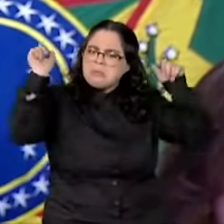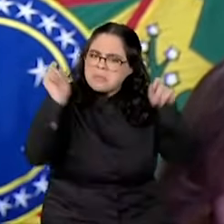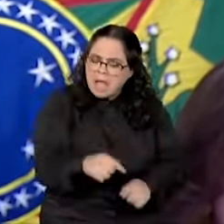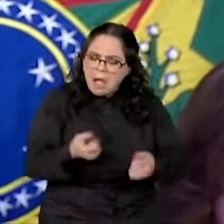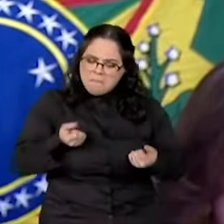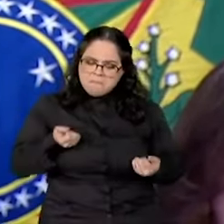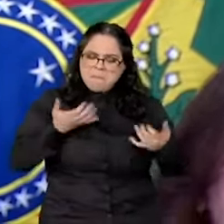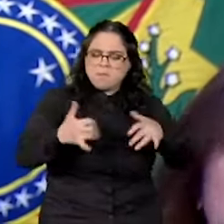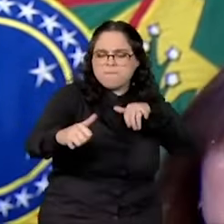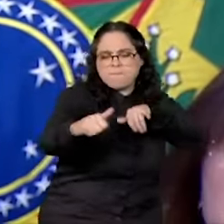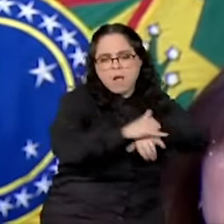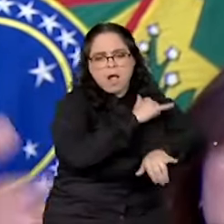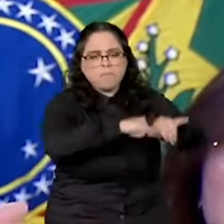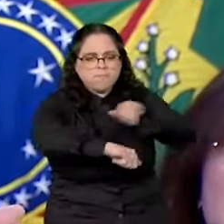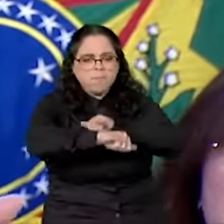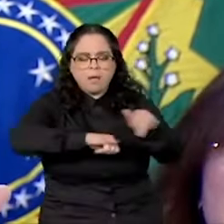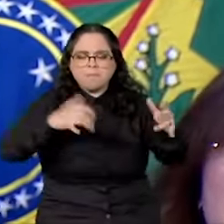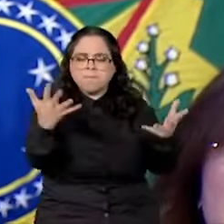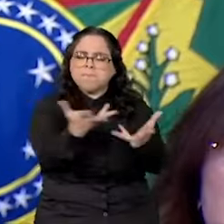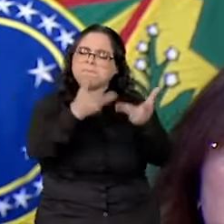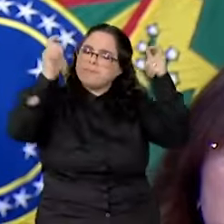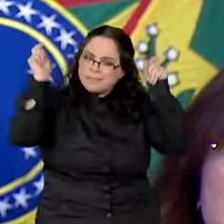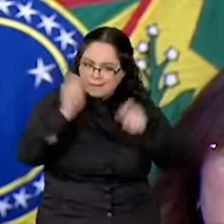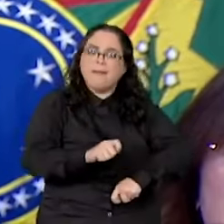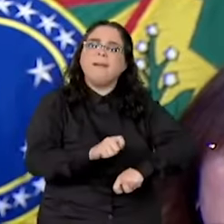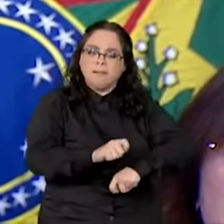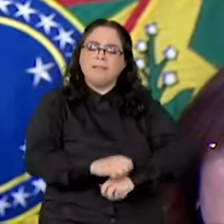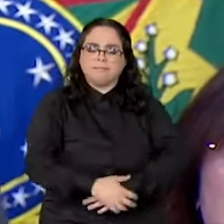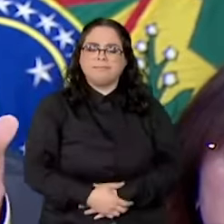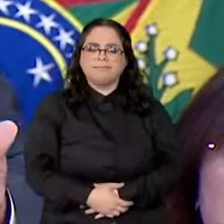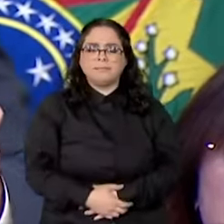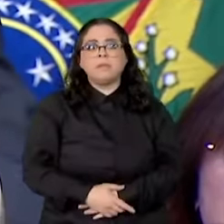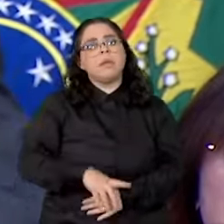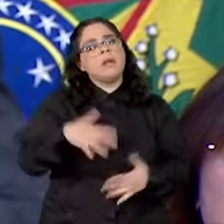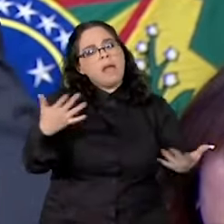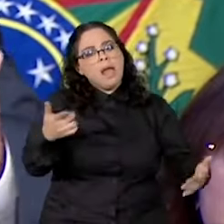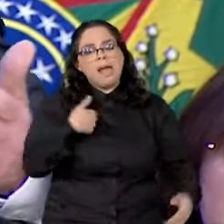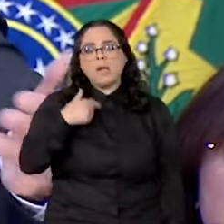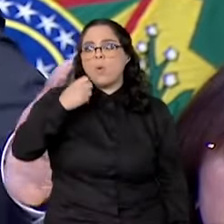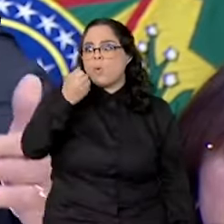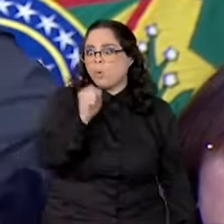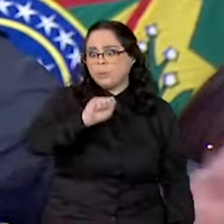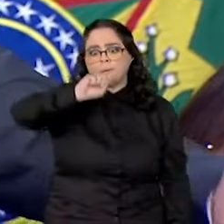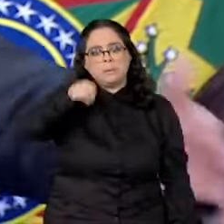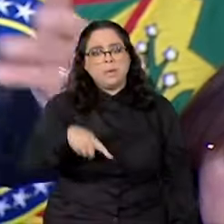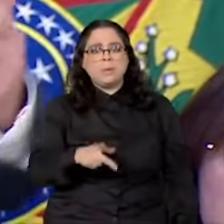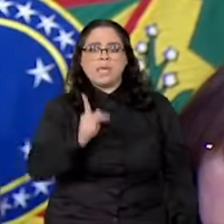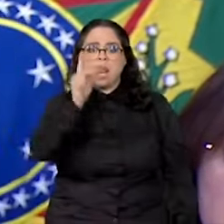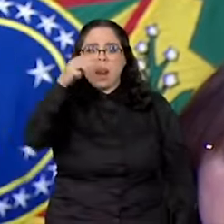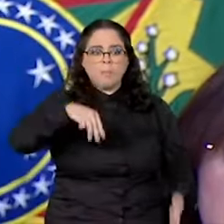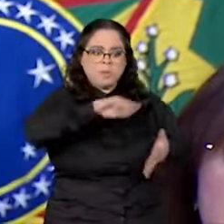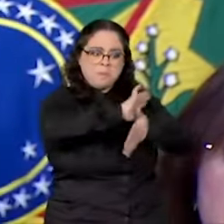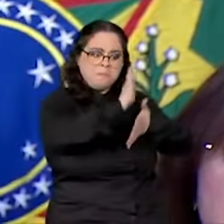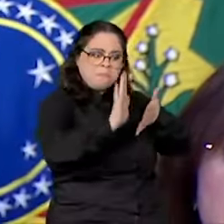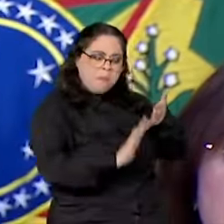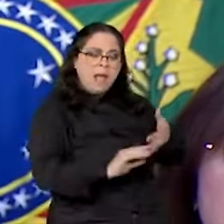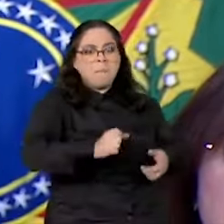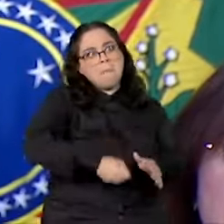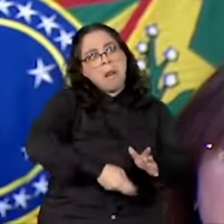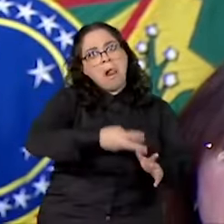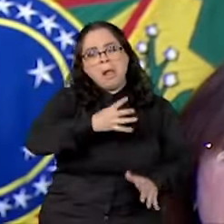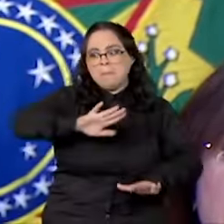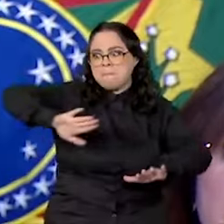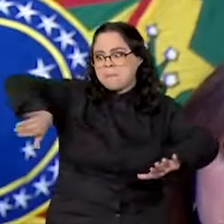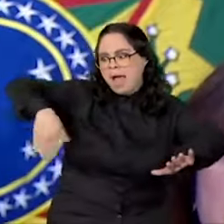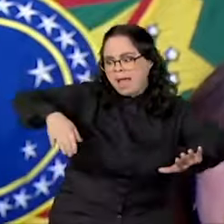oferecer alternativas extraordinárias. Ah, nós temos 8 mil quilômetros de mar, temos não sei quantas mil praias, mas